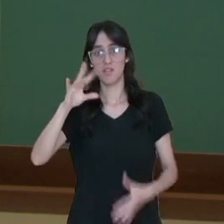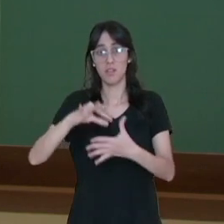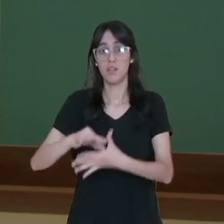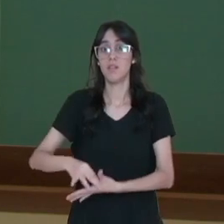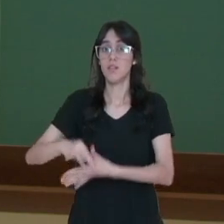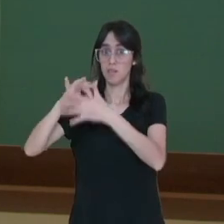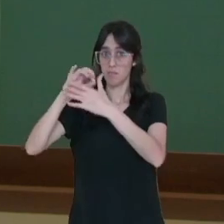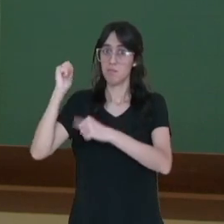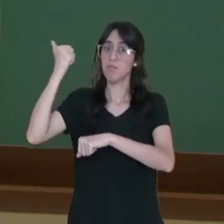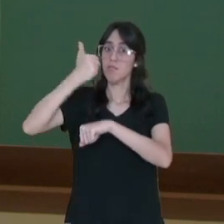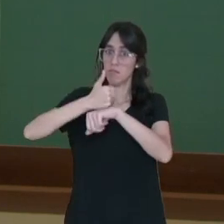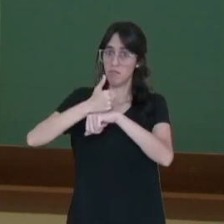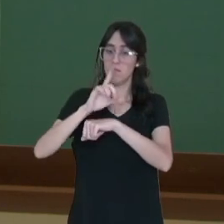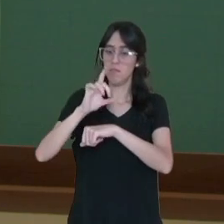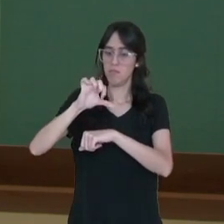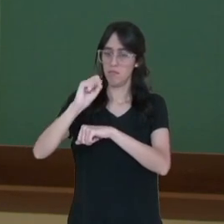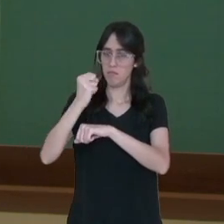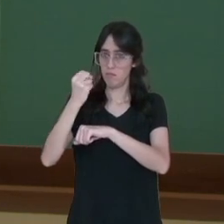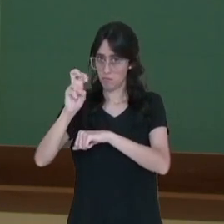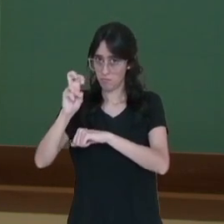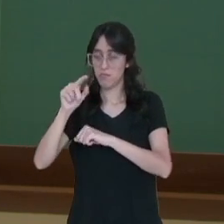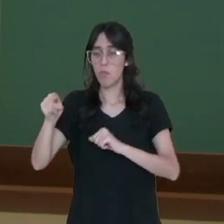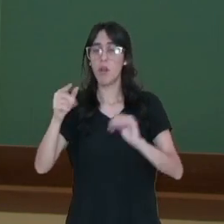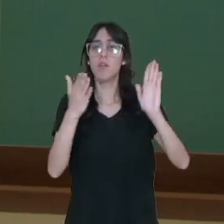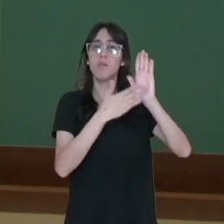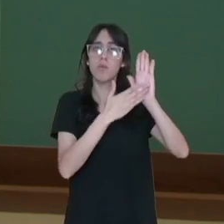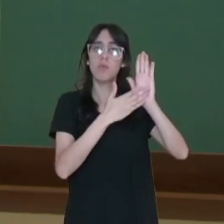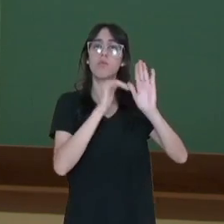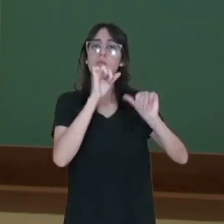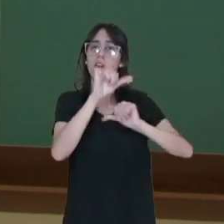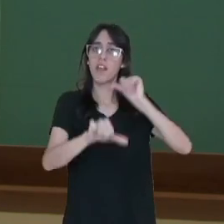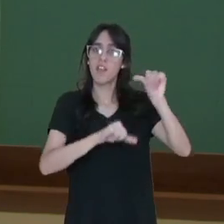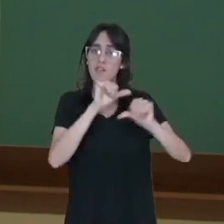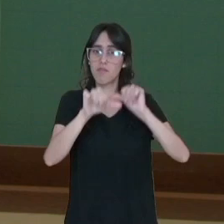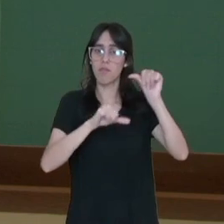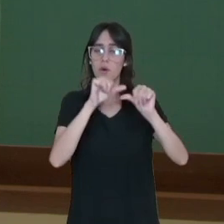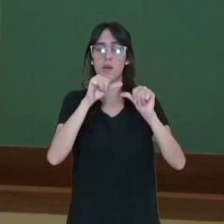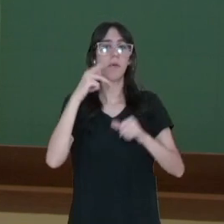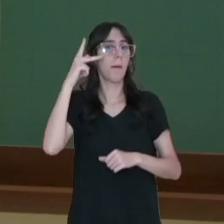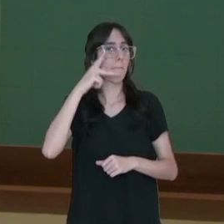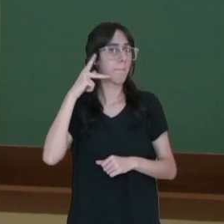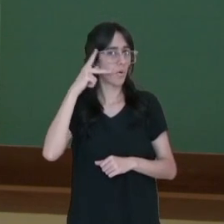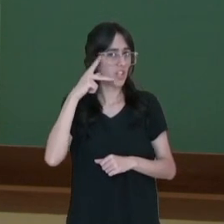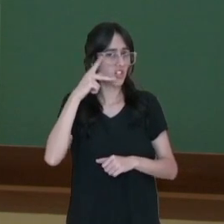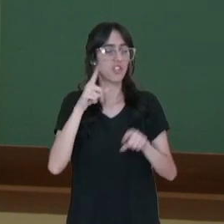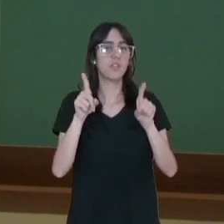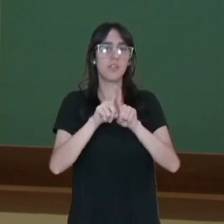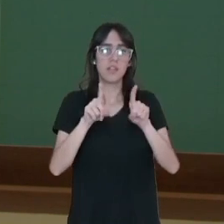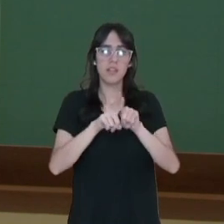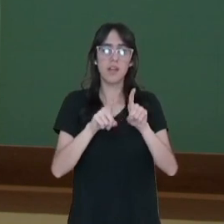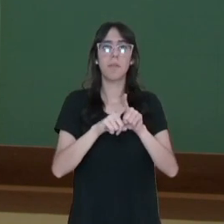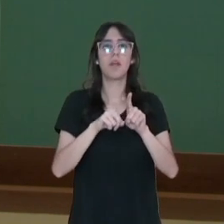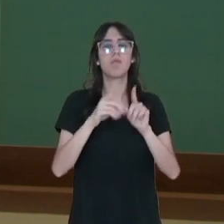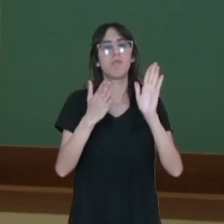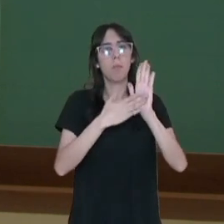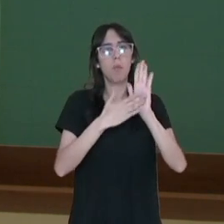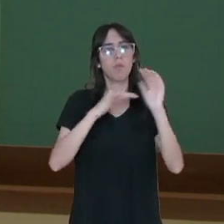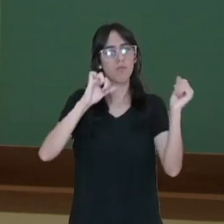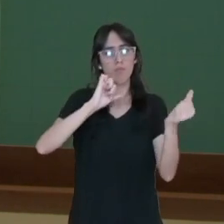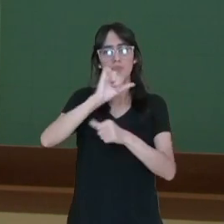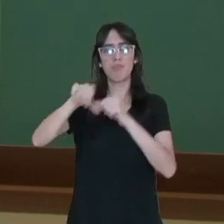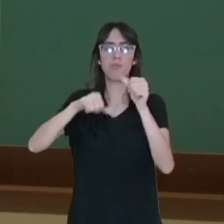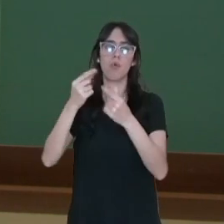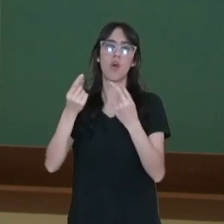1985, nesse cenário, e propôs como reformas a reforma política, glasnost, transparência, e a